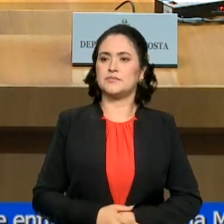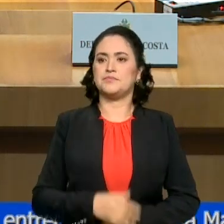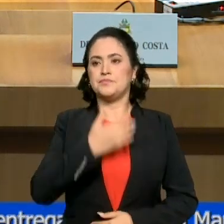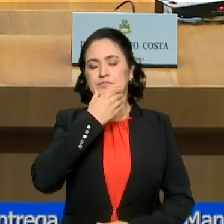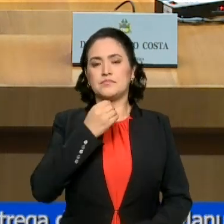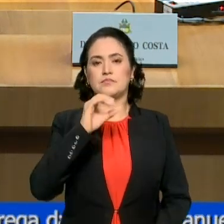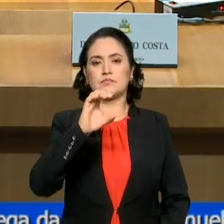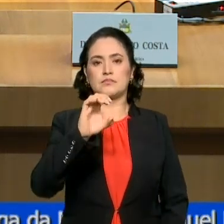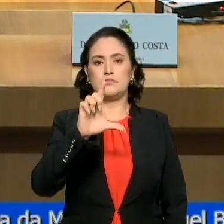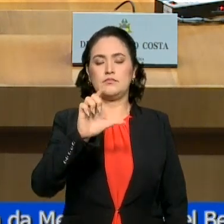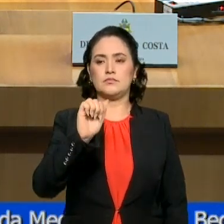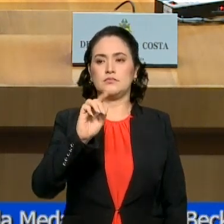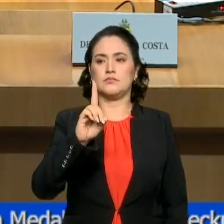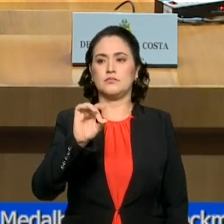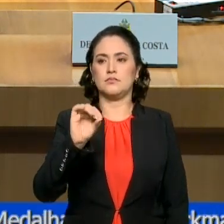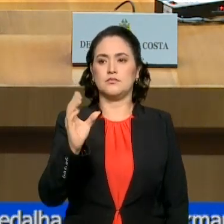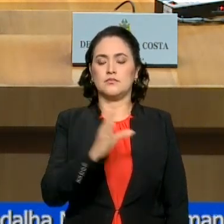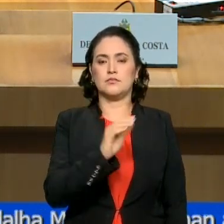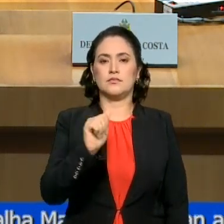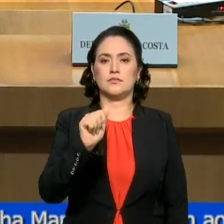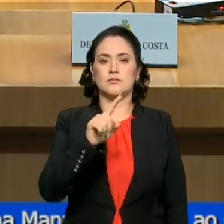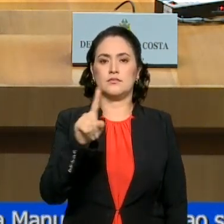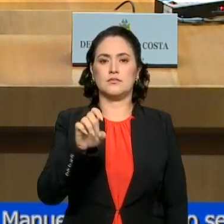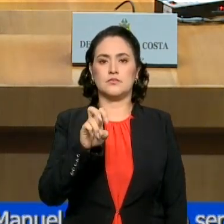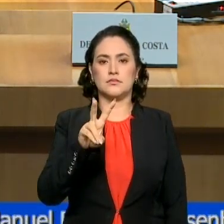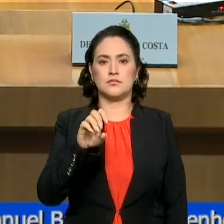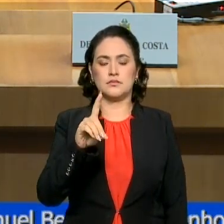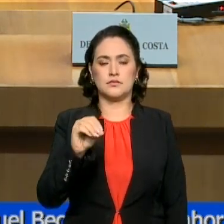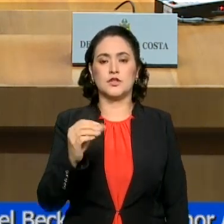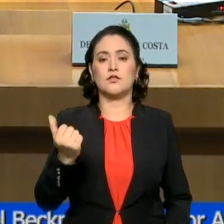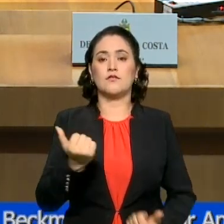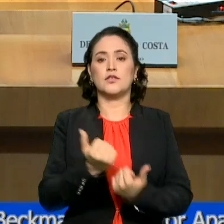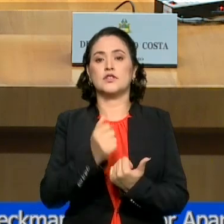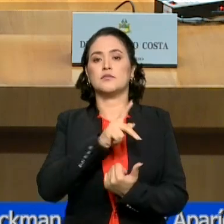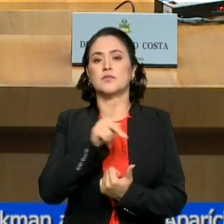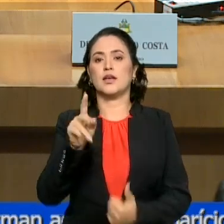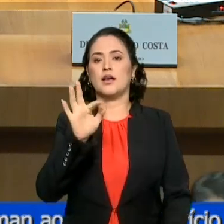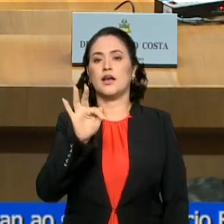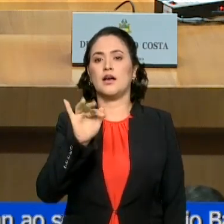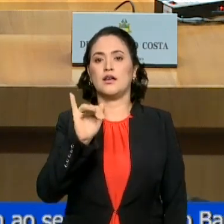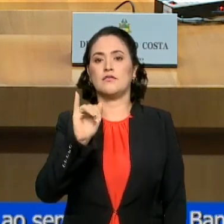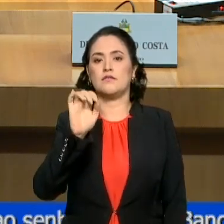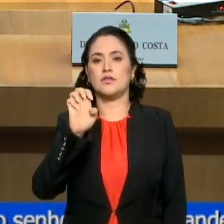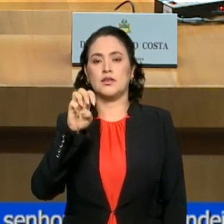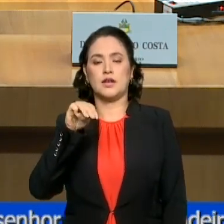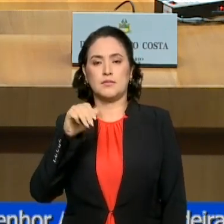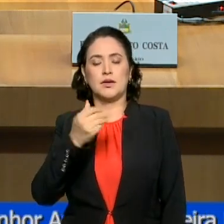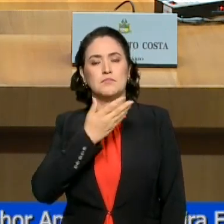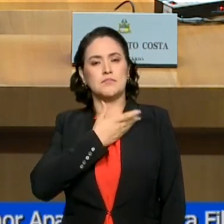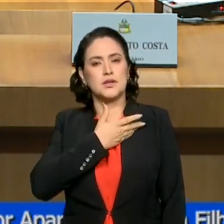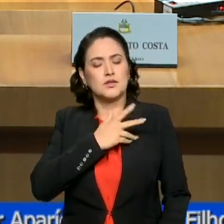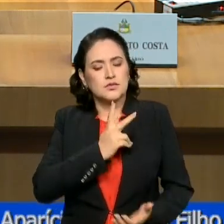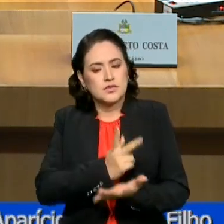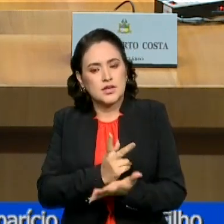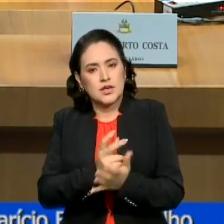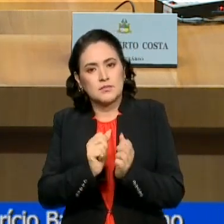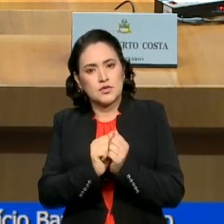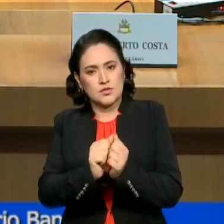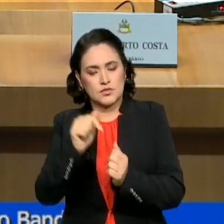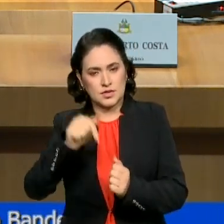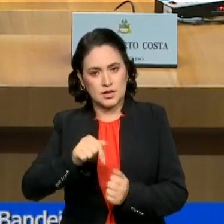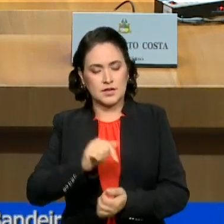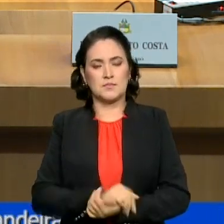Azevedo, vice-presidente da FIEMA, esse grande amigo, sempre está aqui conosco. Senhor José